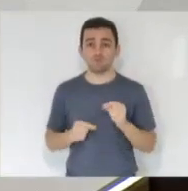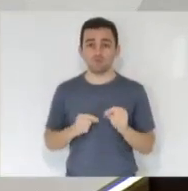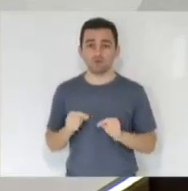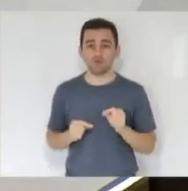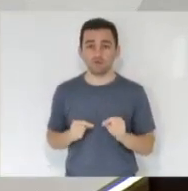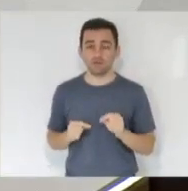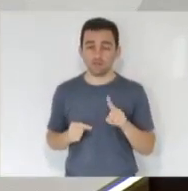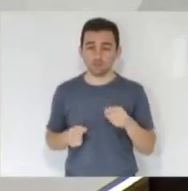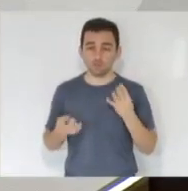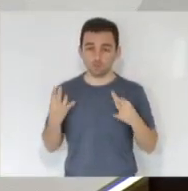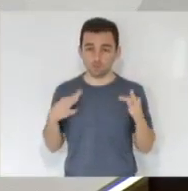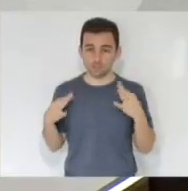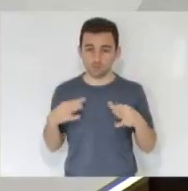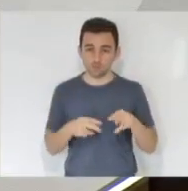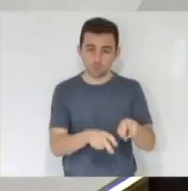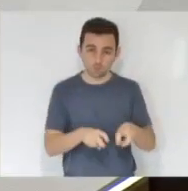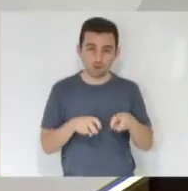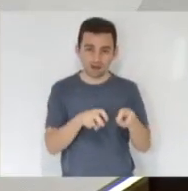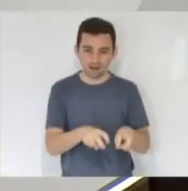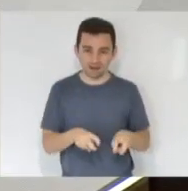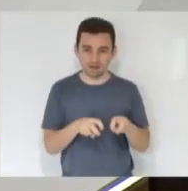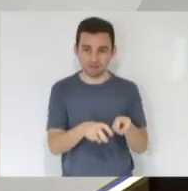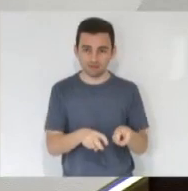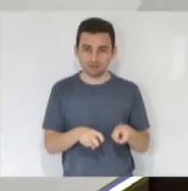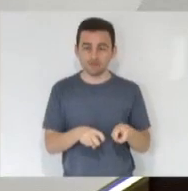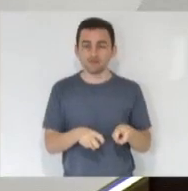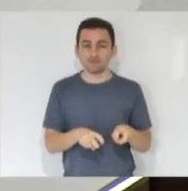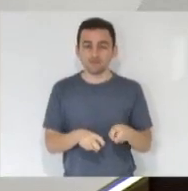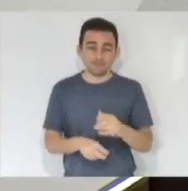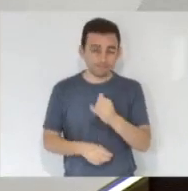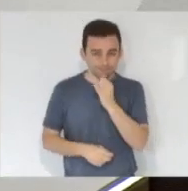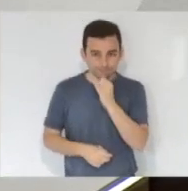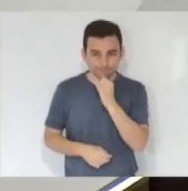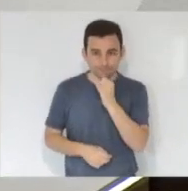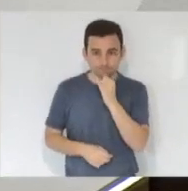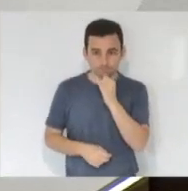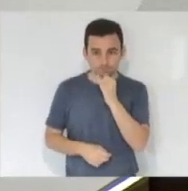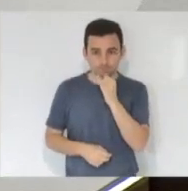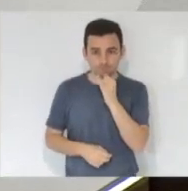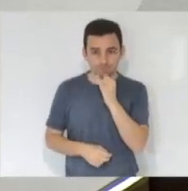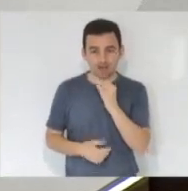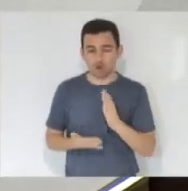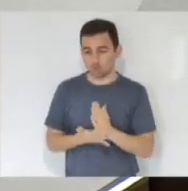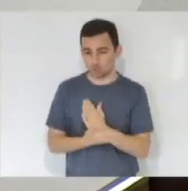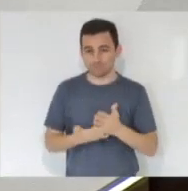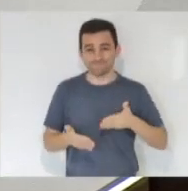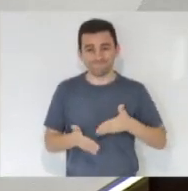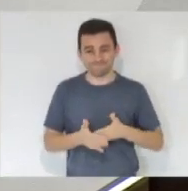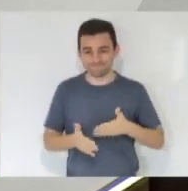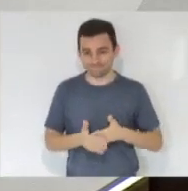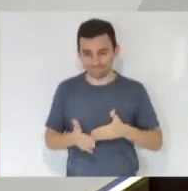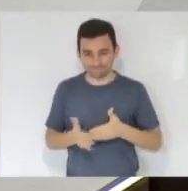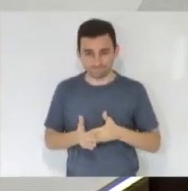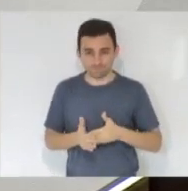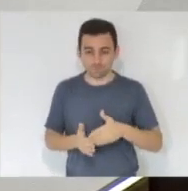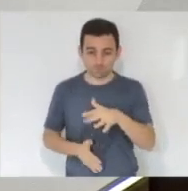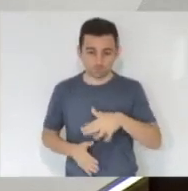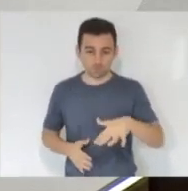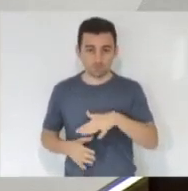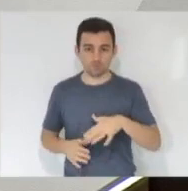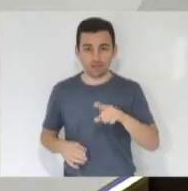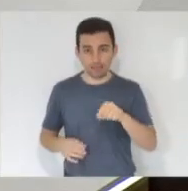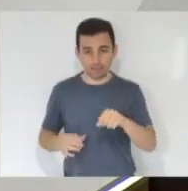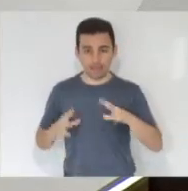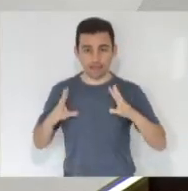de turismo rural, por exemplo, onde os entraves da vigilância sanitária são o maior problema